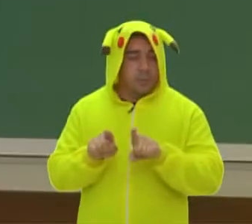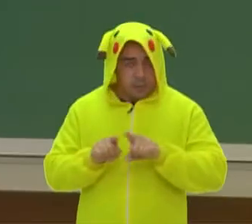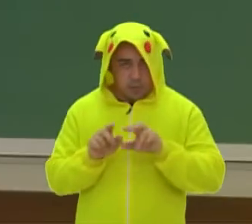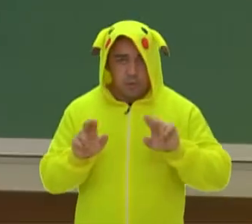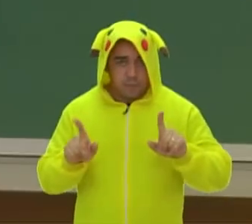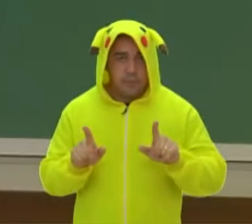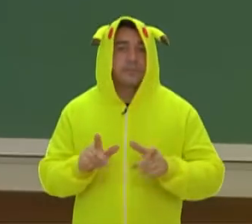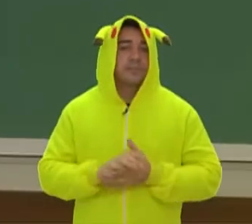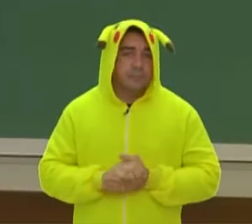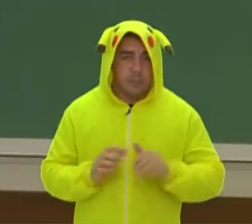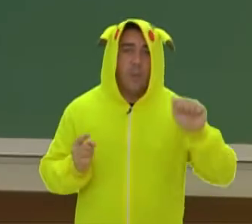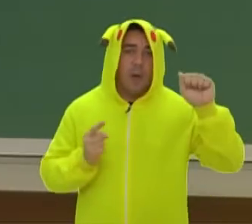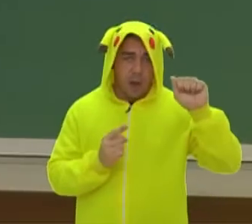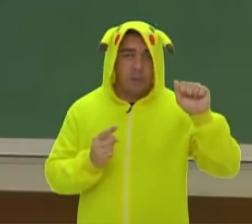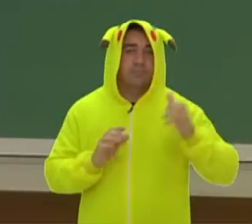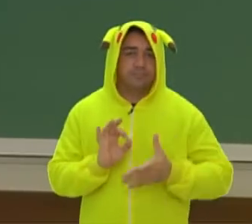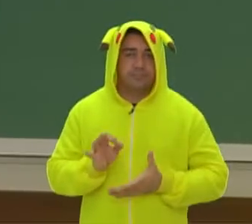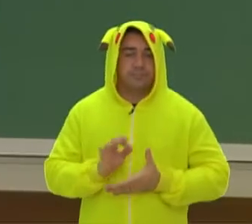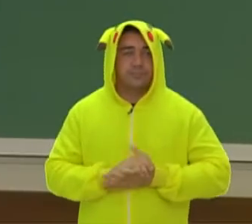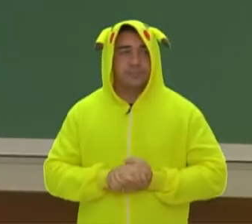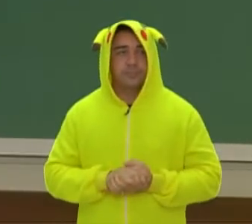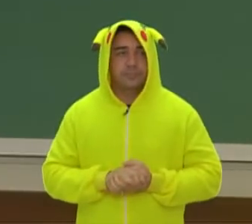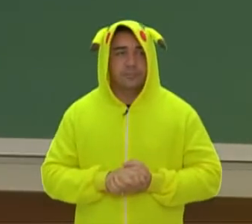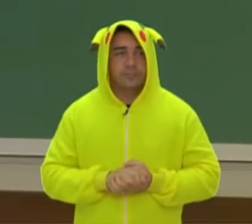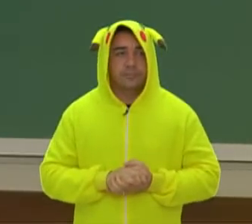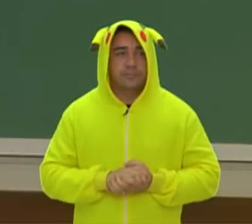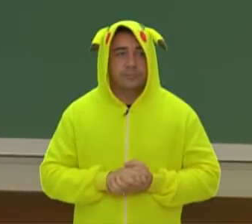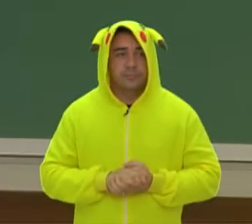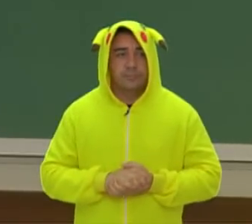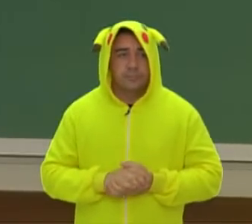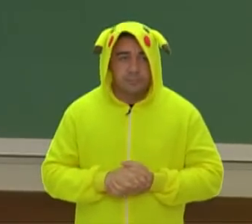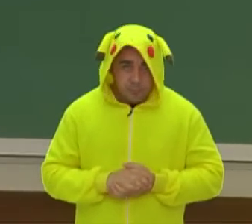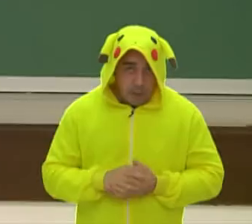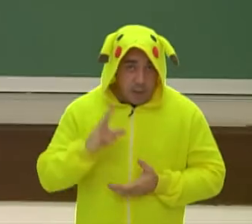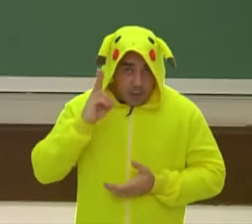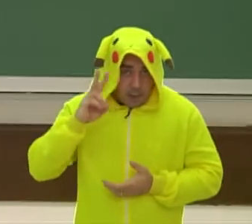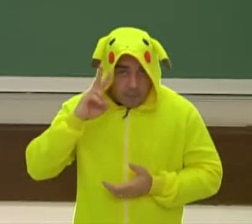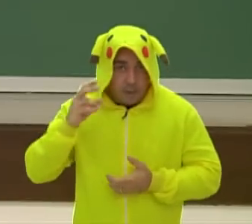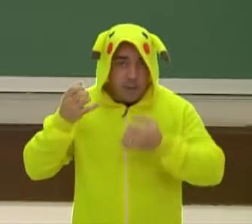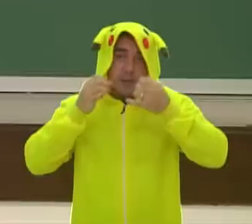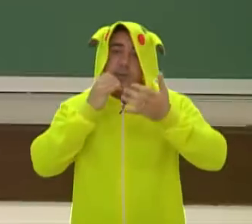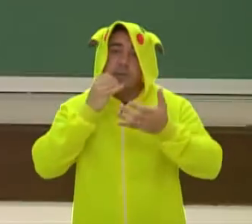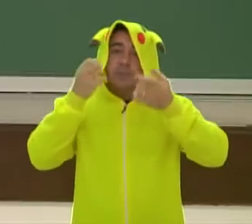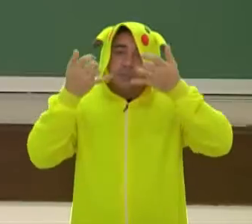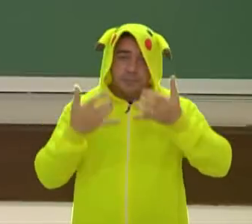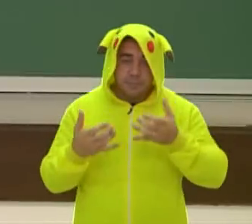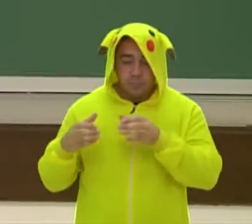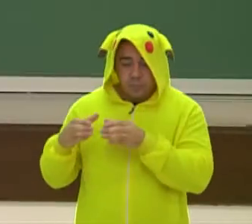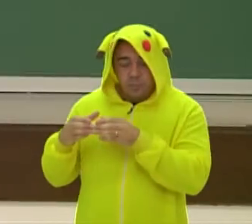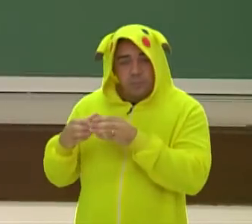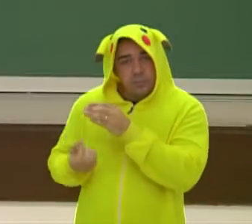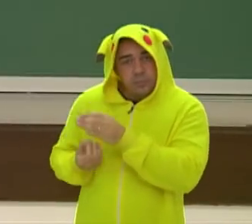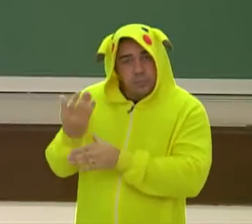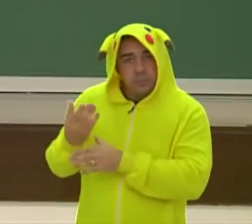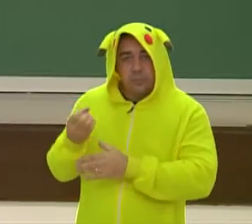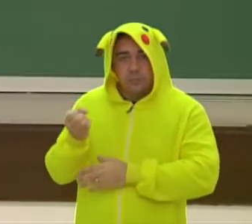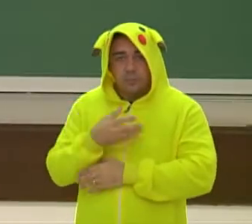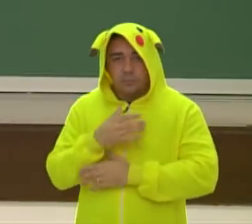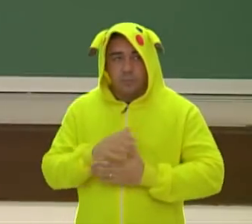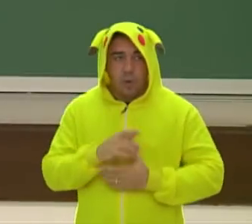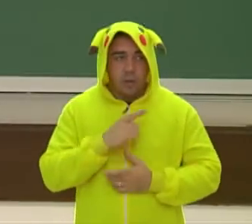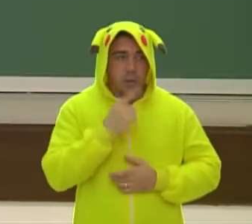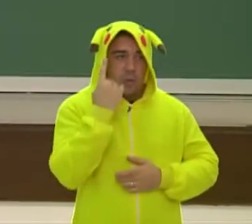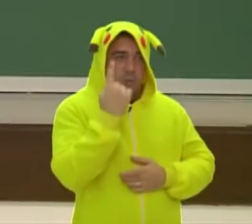Então, só a letra A mesmo, ok? Então, aqui, ó, vamos relembrar esse exemplo então de especiação, porque é importante. A gente tem aqui uma espécie